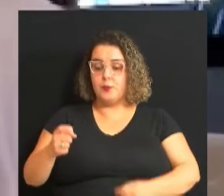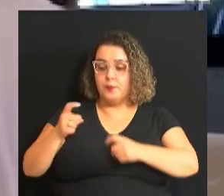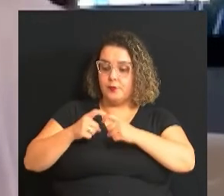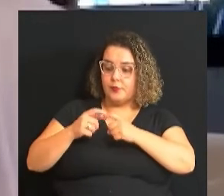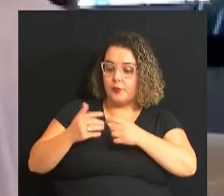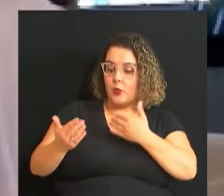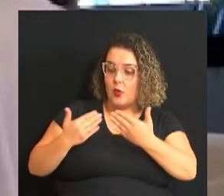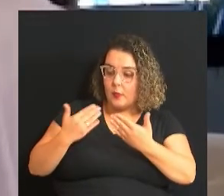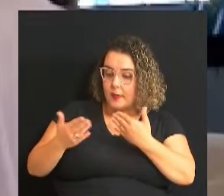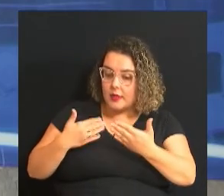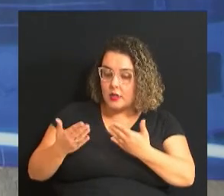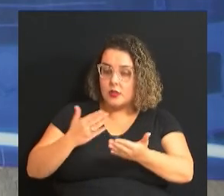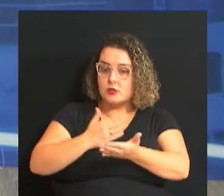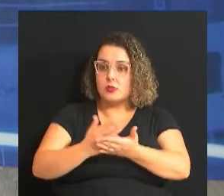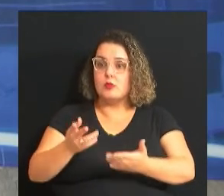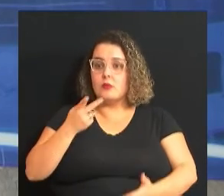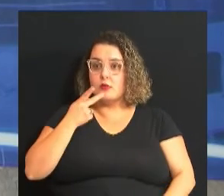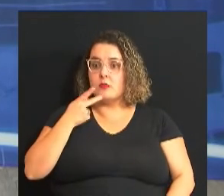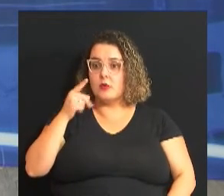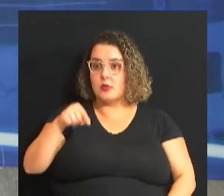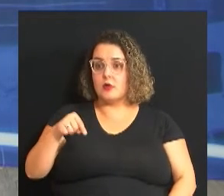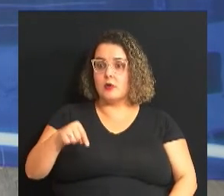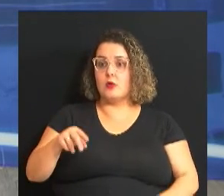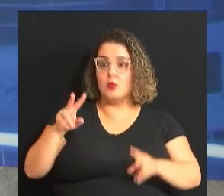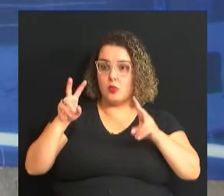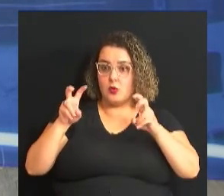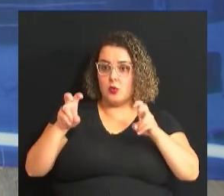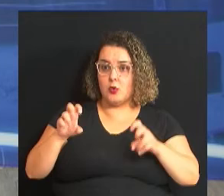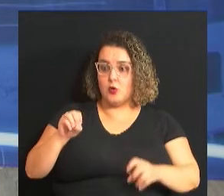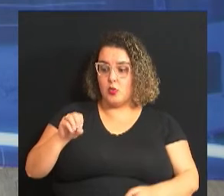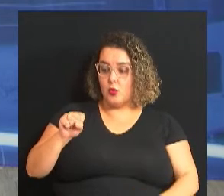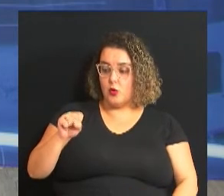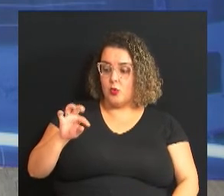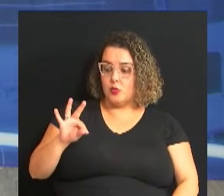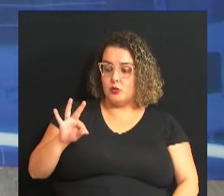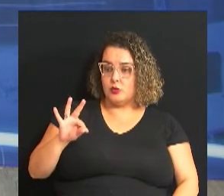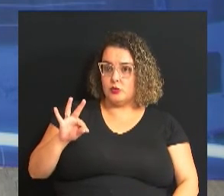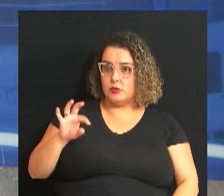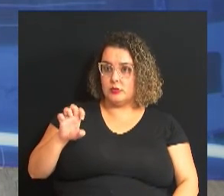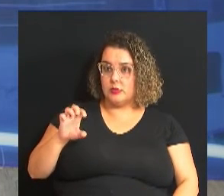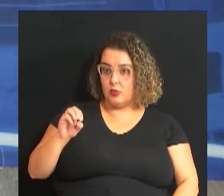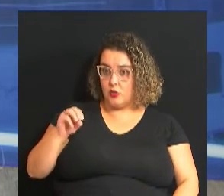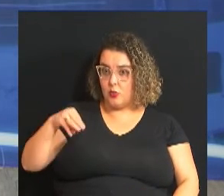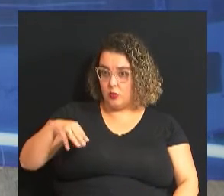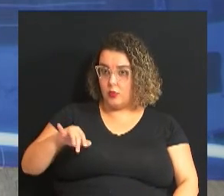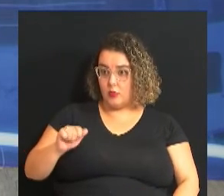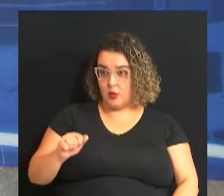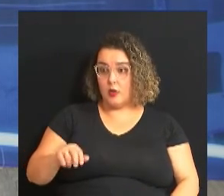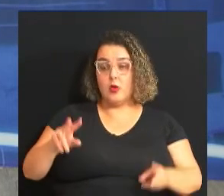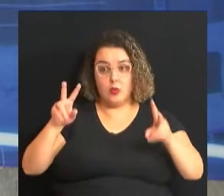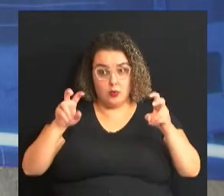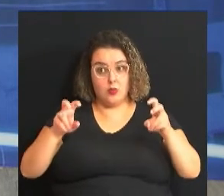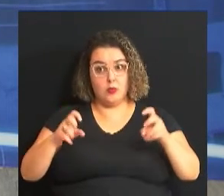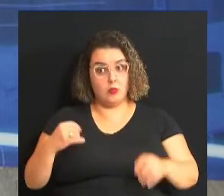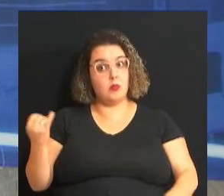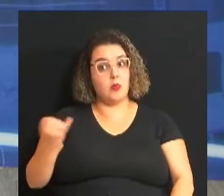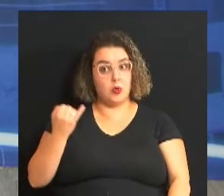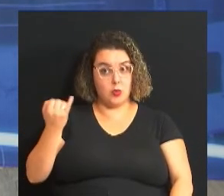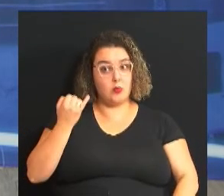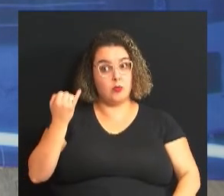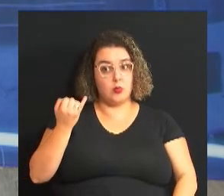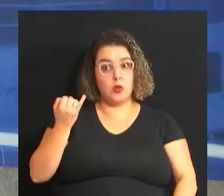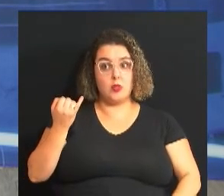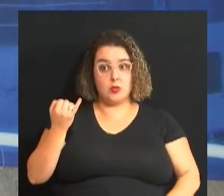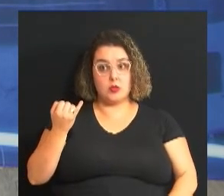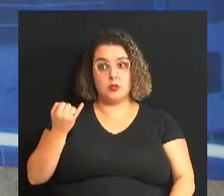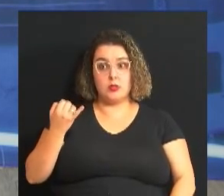nossa conversa e eu falei aqui sobre o tema ostomia, o senhor disse que era um tema bastante importante e, se eu